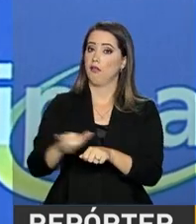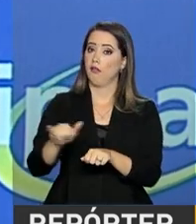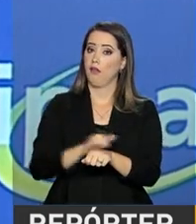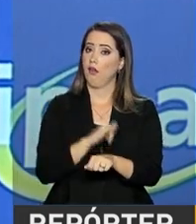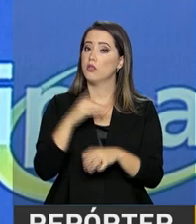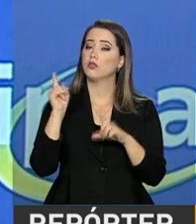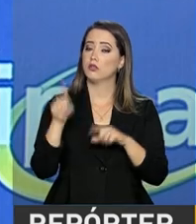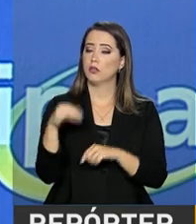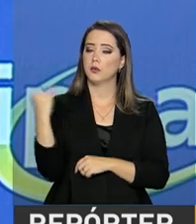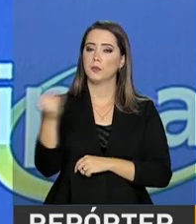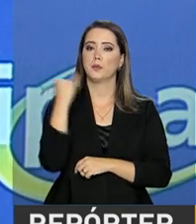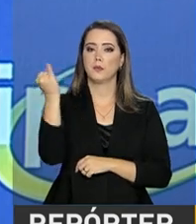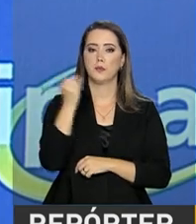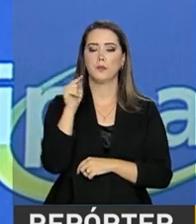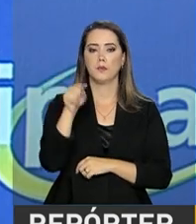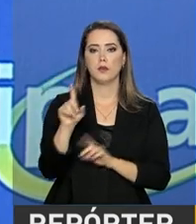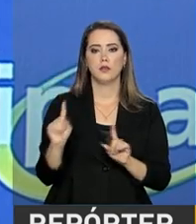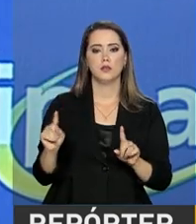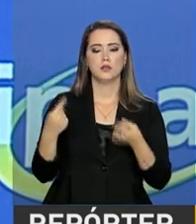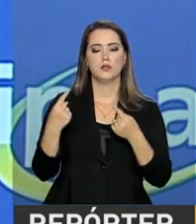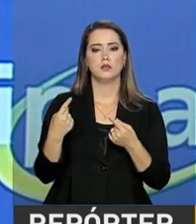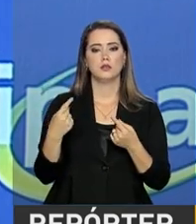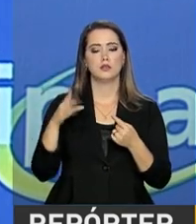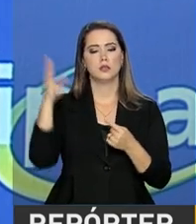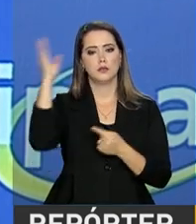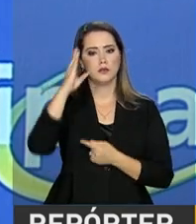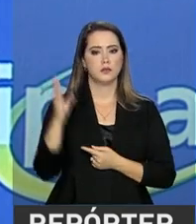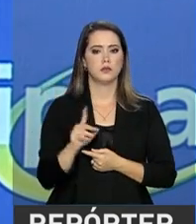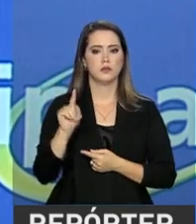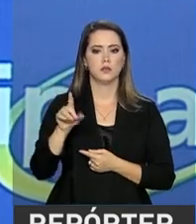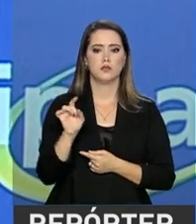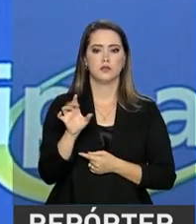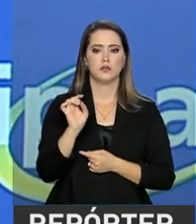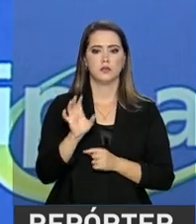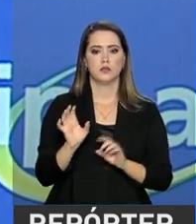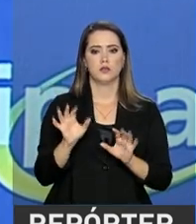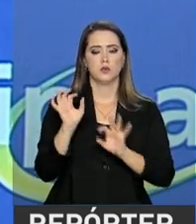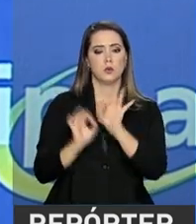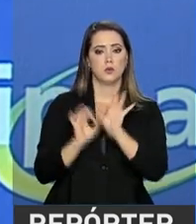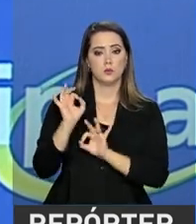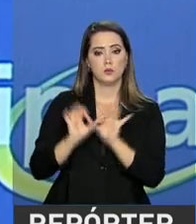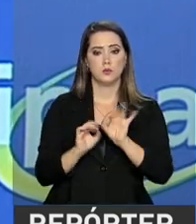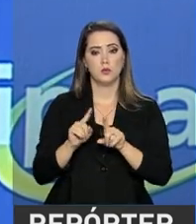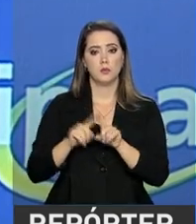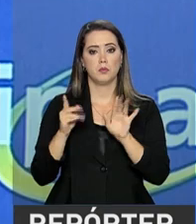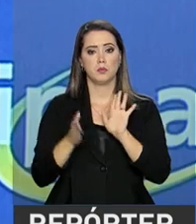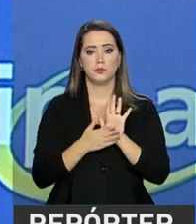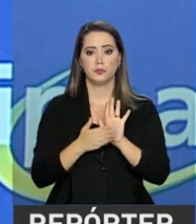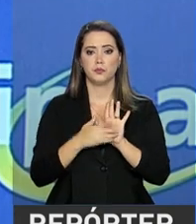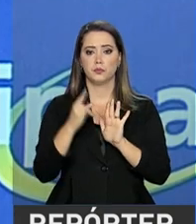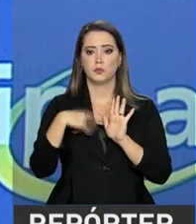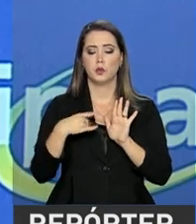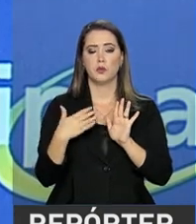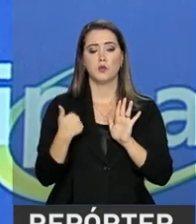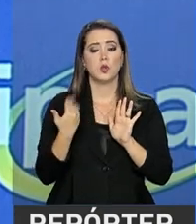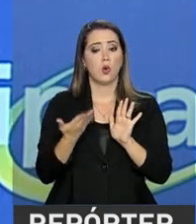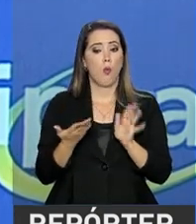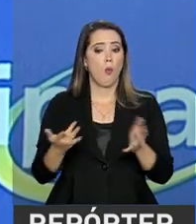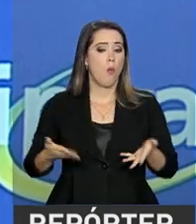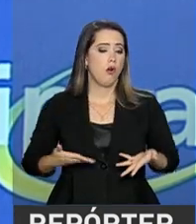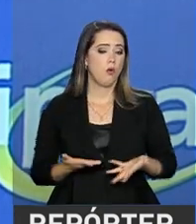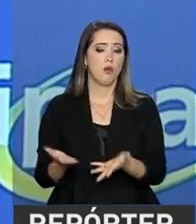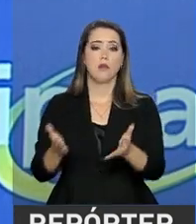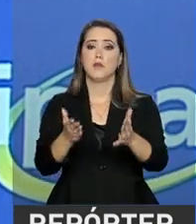sentido, esse projeto Desafios da Nação, ele não só faz um diagnóstico, mas aponta os caminhos e as soluções